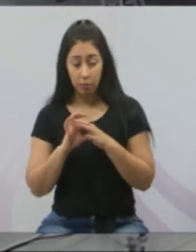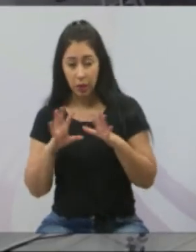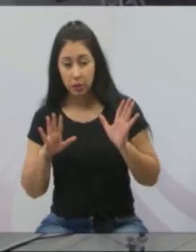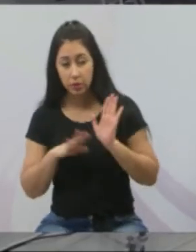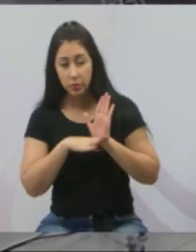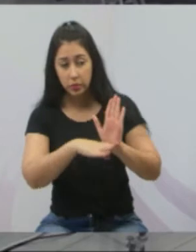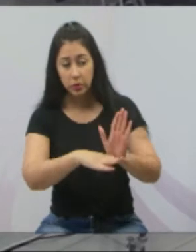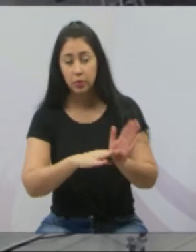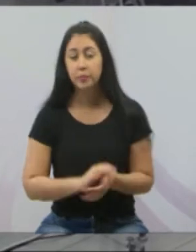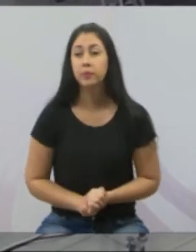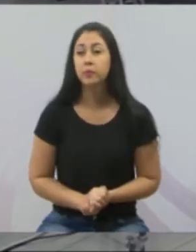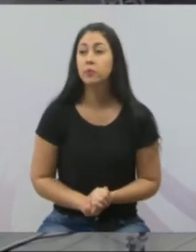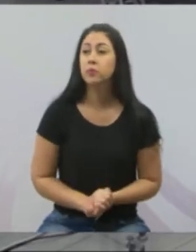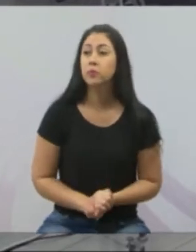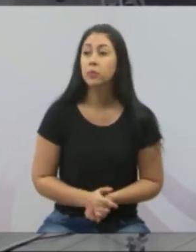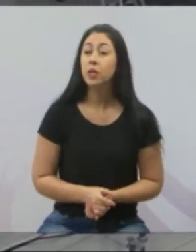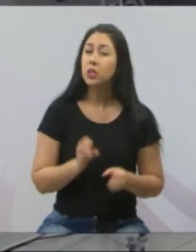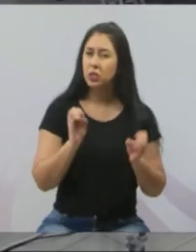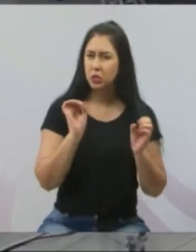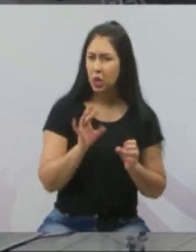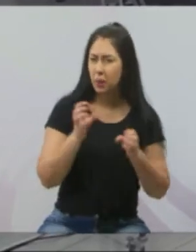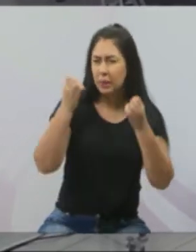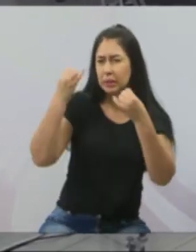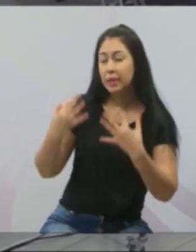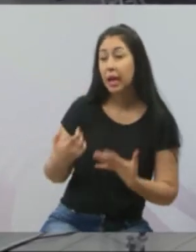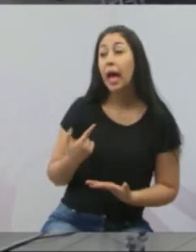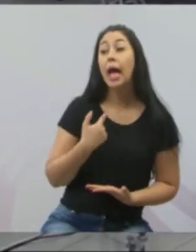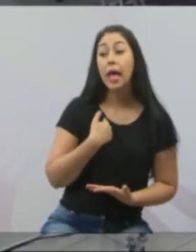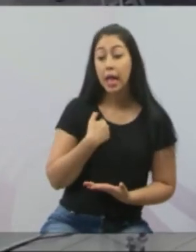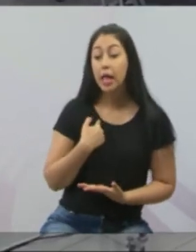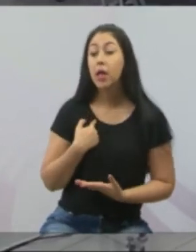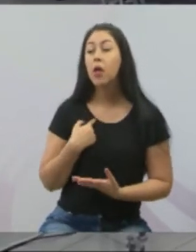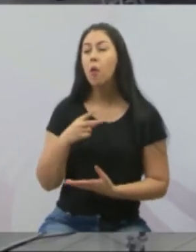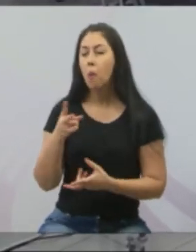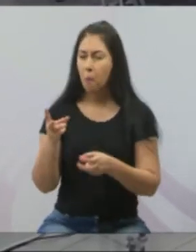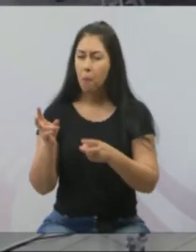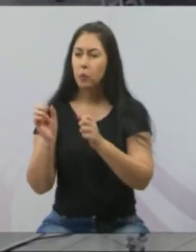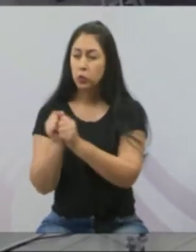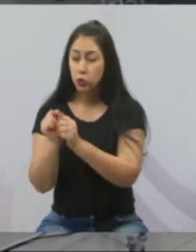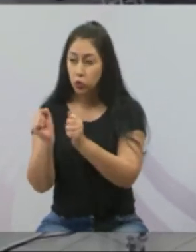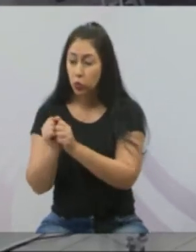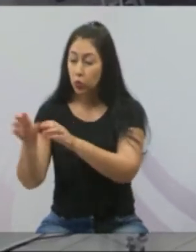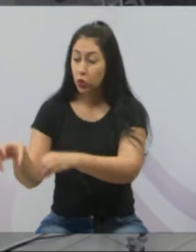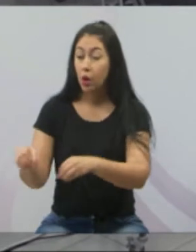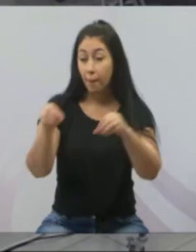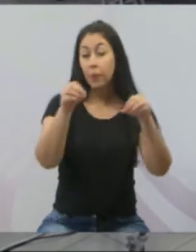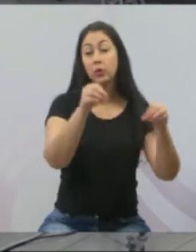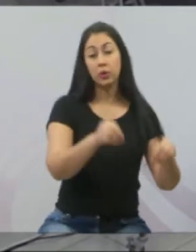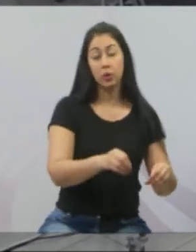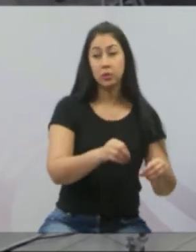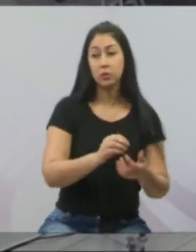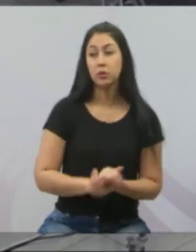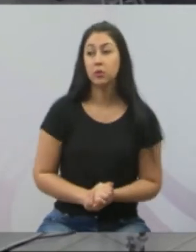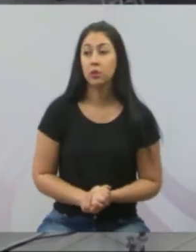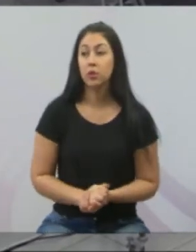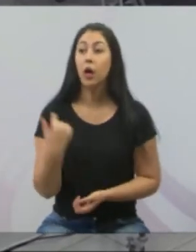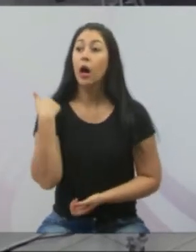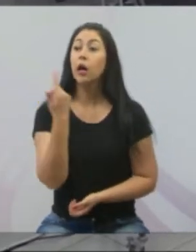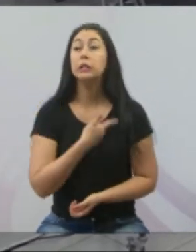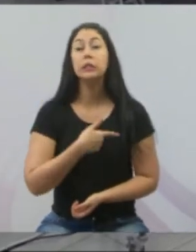forma, solicitamos à CCR Nova Dutra a renovação da sinalização de solo na alça de acesso da referida rodovia aos bairros Rio